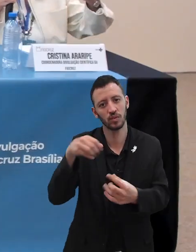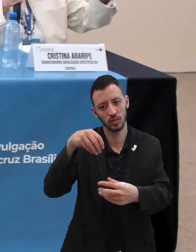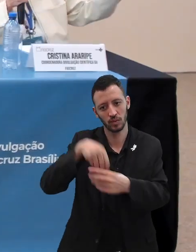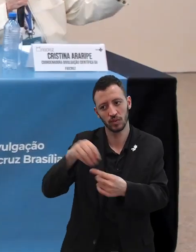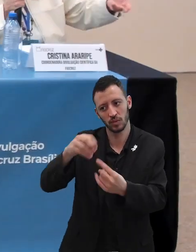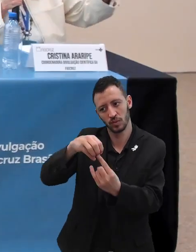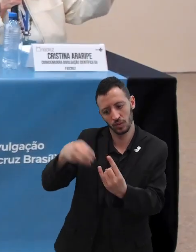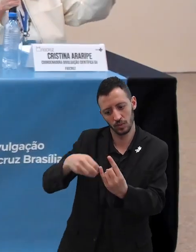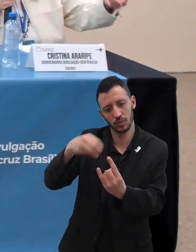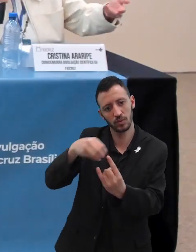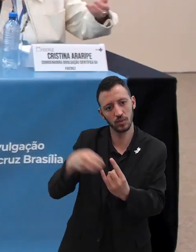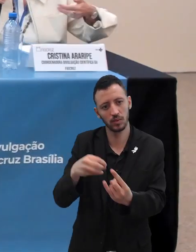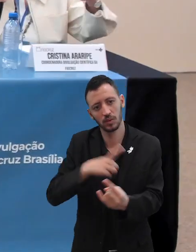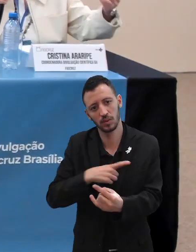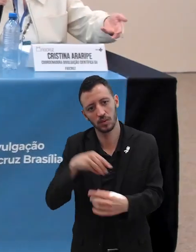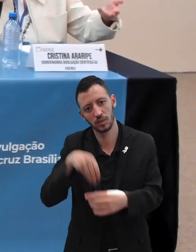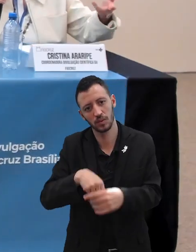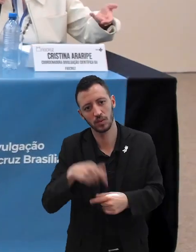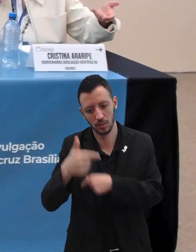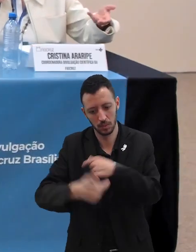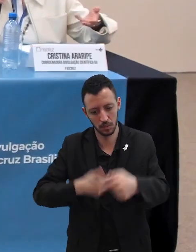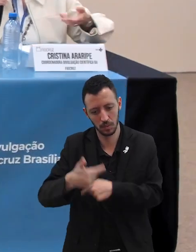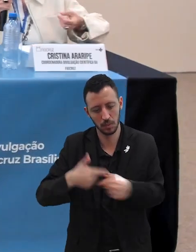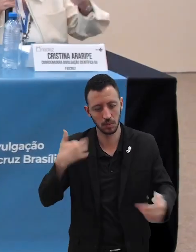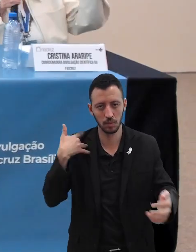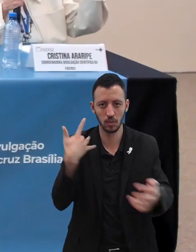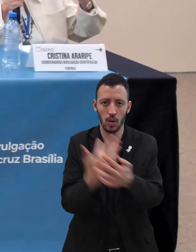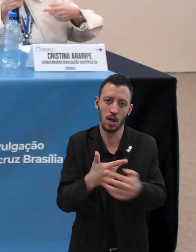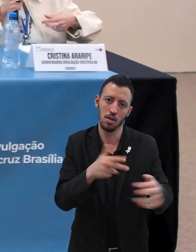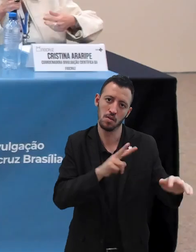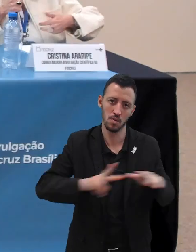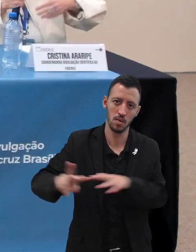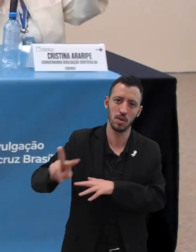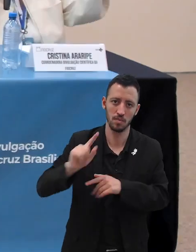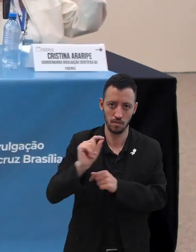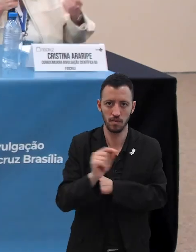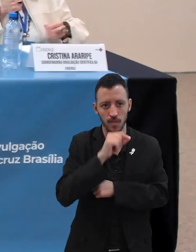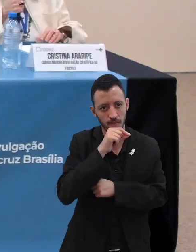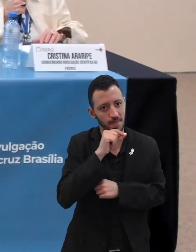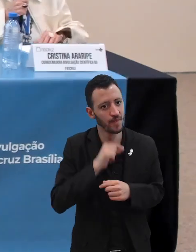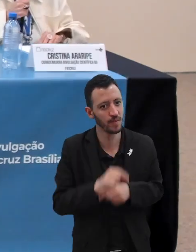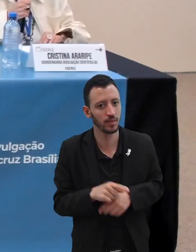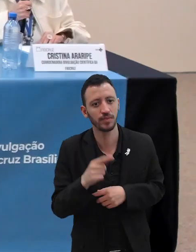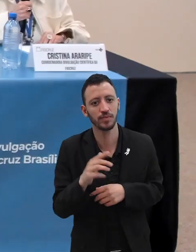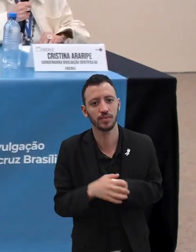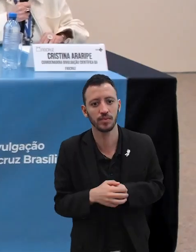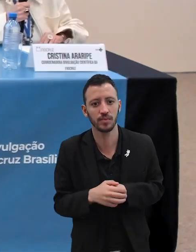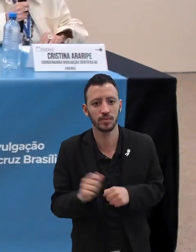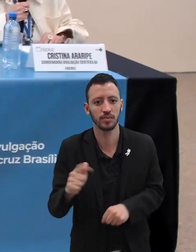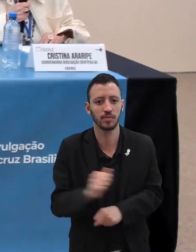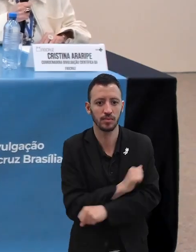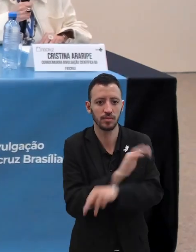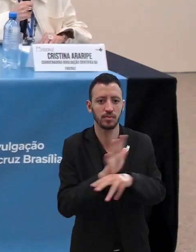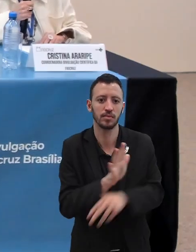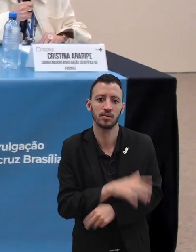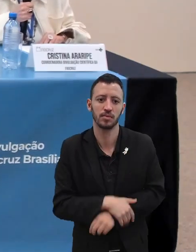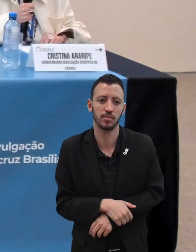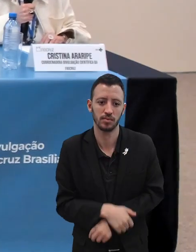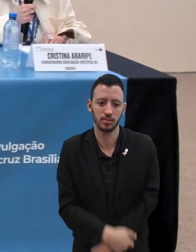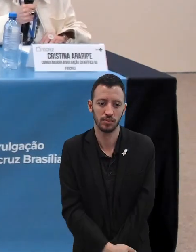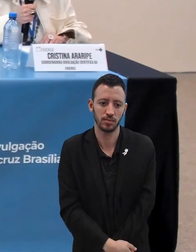Fiocruz estar com uma ação, né, durante a semana. É uma ação. Além disso, é claro, a gente está